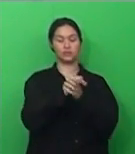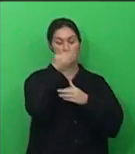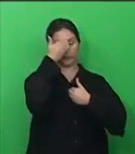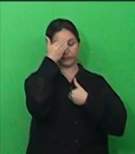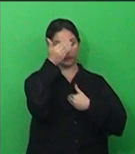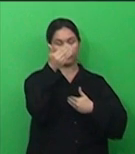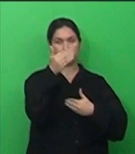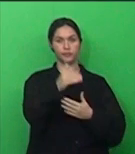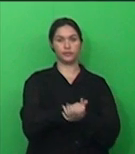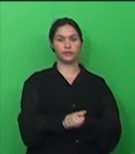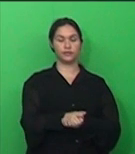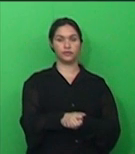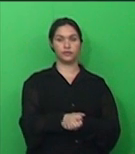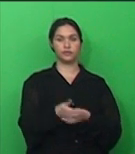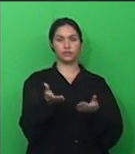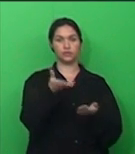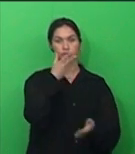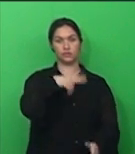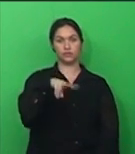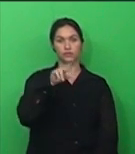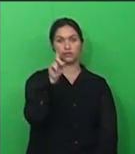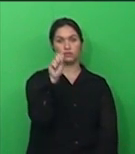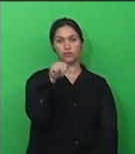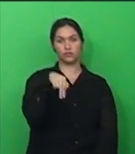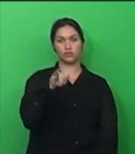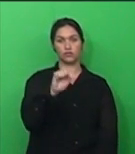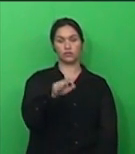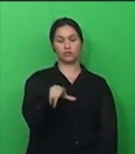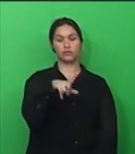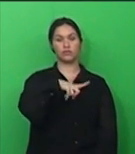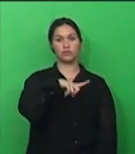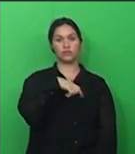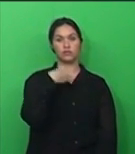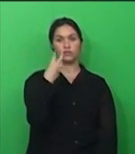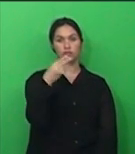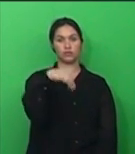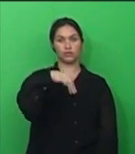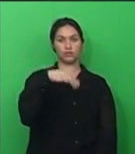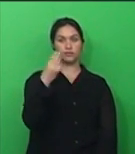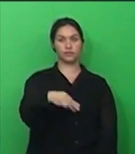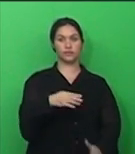noite. Com a palavra o vereador Daniel Freitas. Vossa Excelência dispõe de 3 minutos e 30.